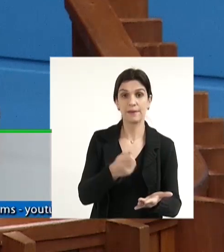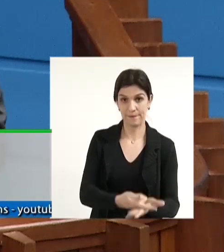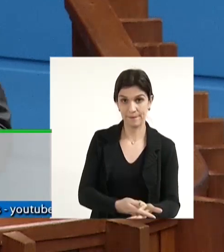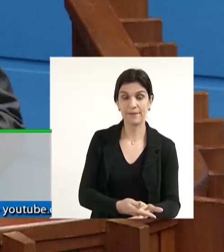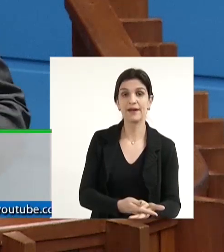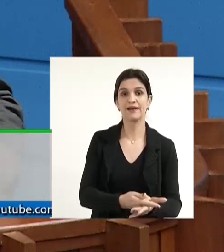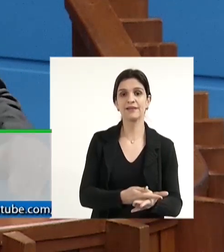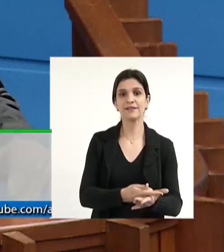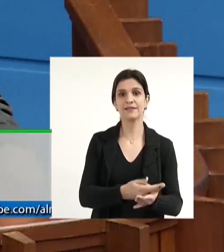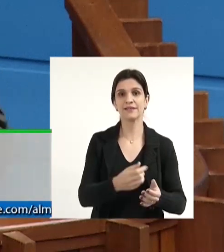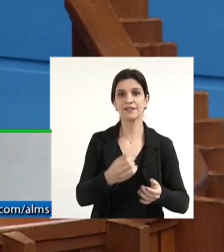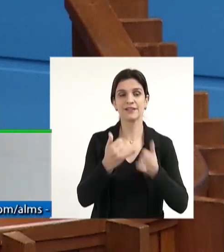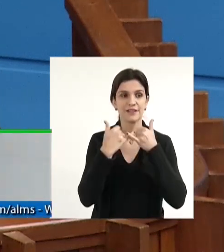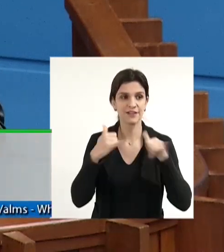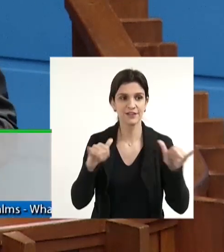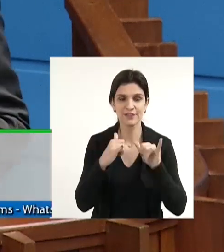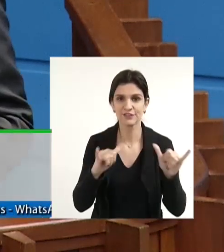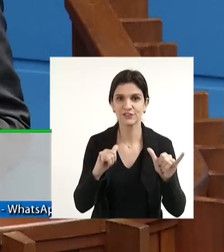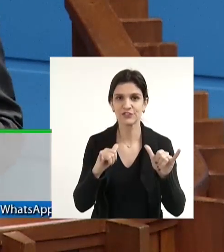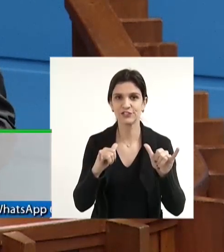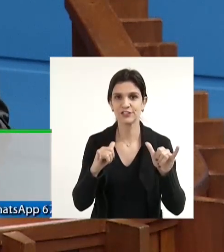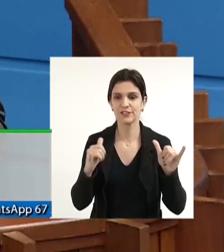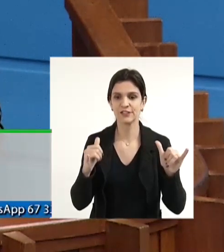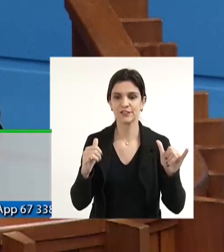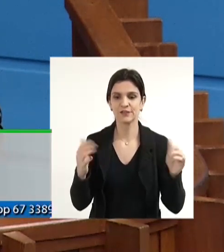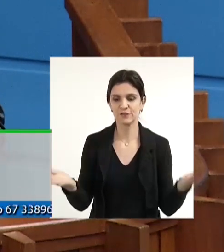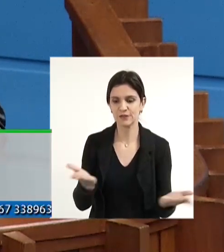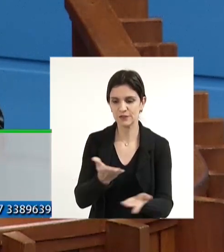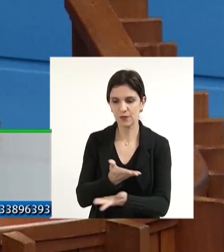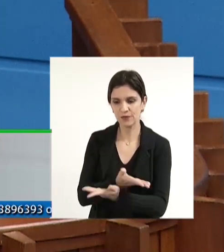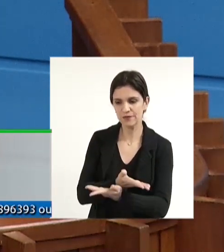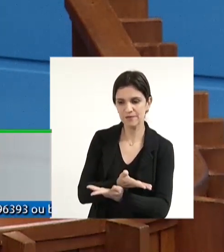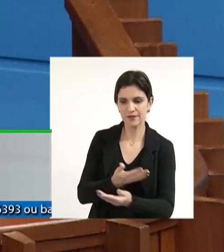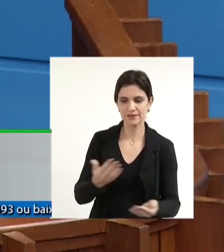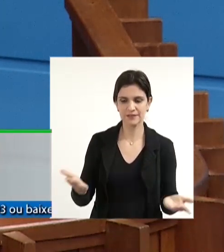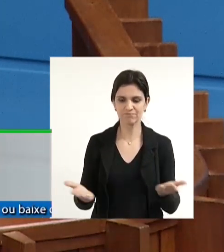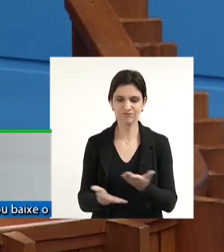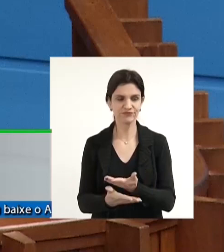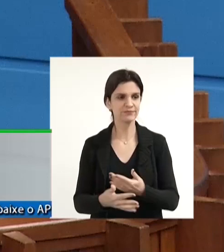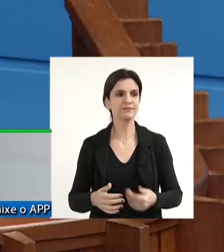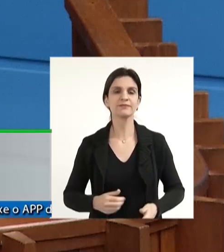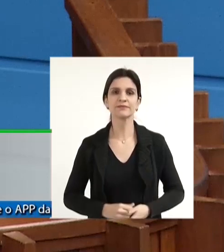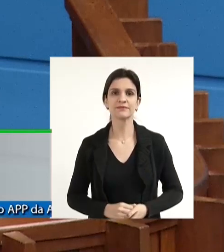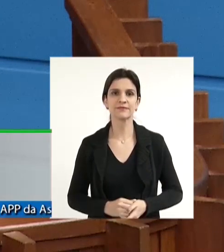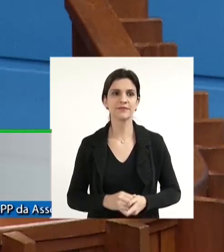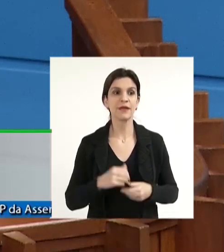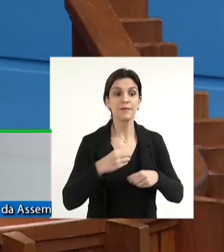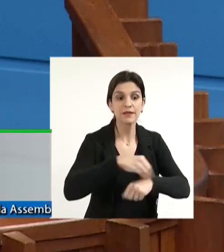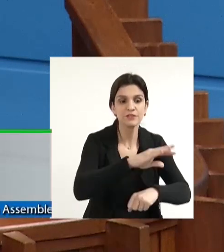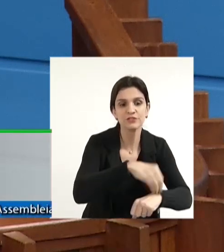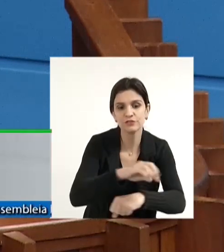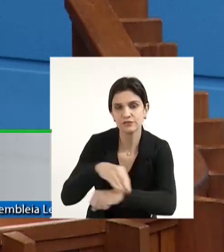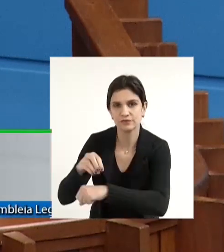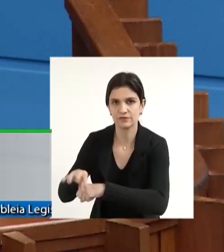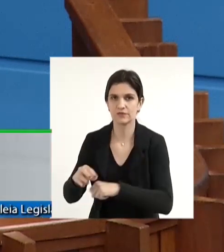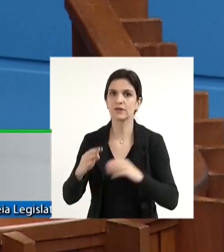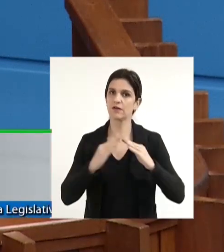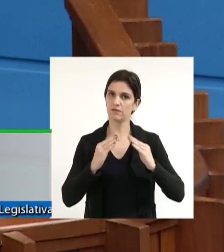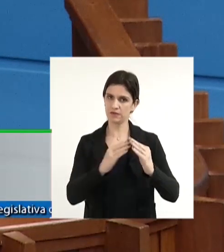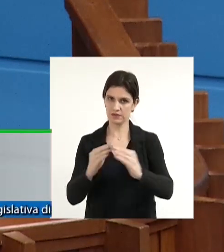É o melhor tipo de negócio que existe, além de ser um grande monopólio. É isso que vem acontecendo, é isso que a gente vem falando